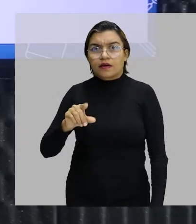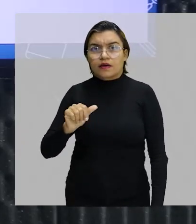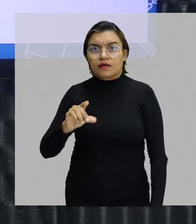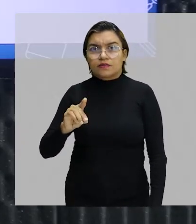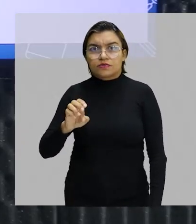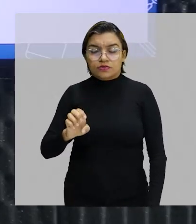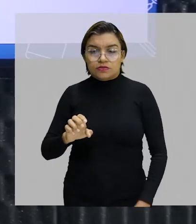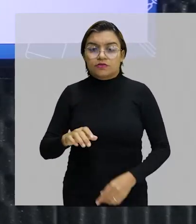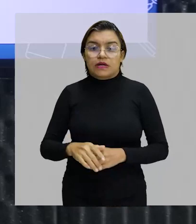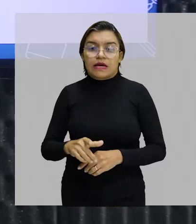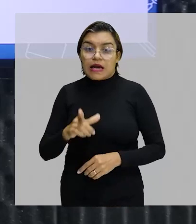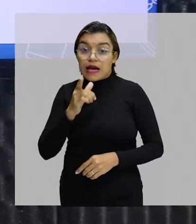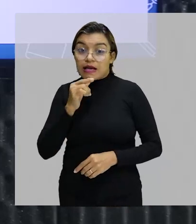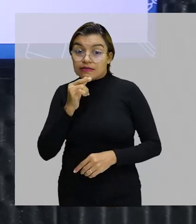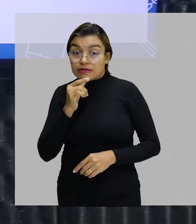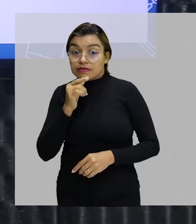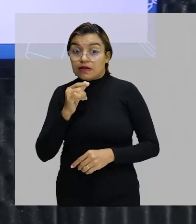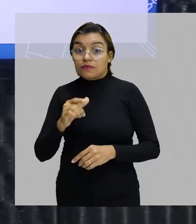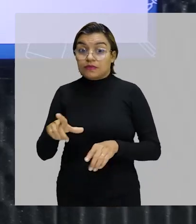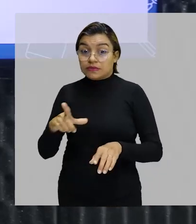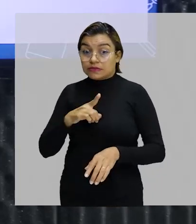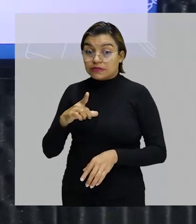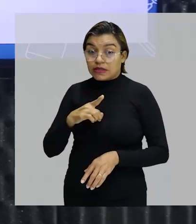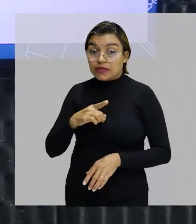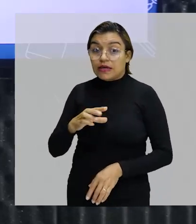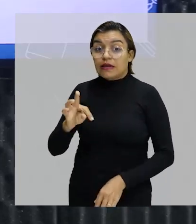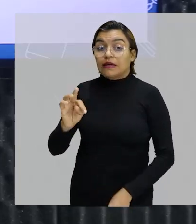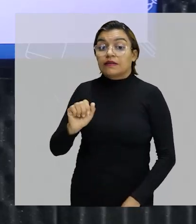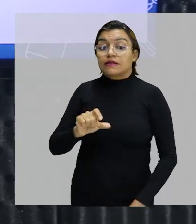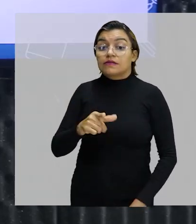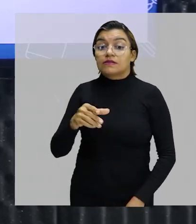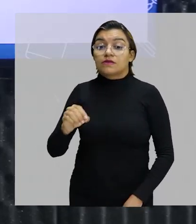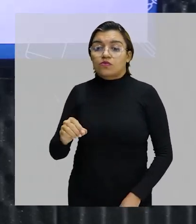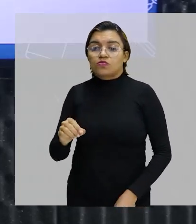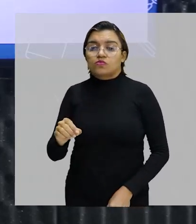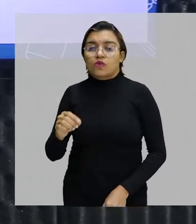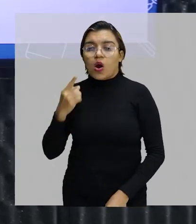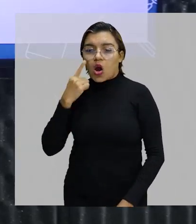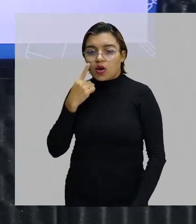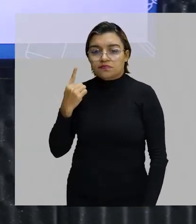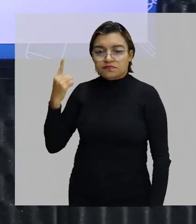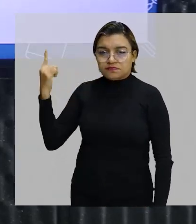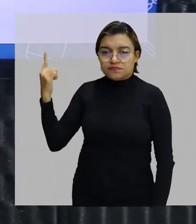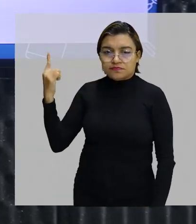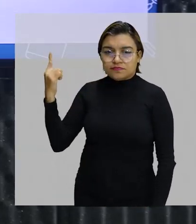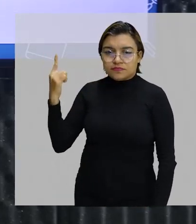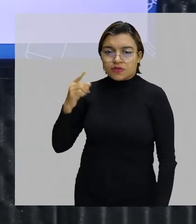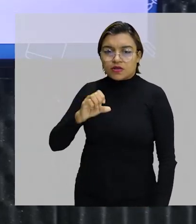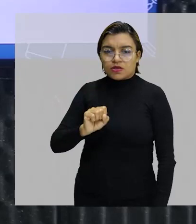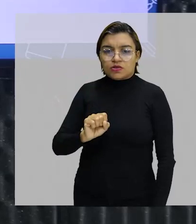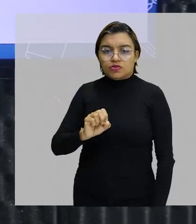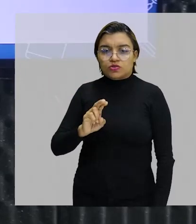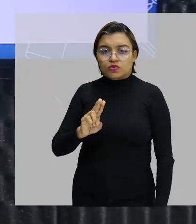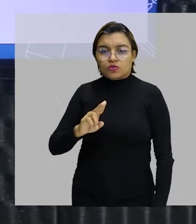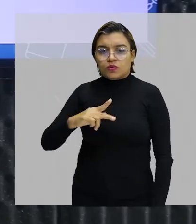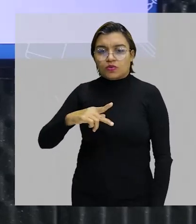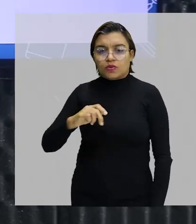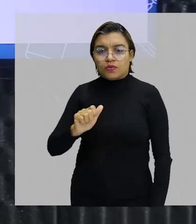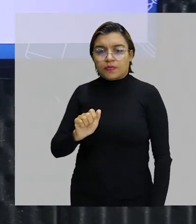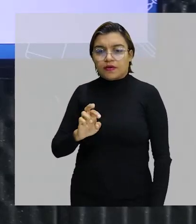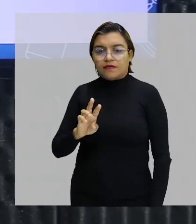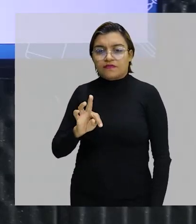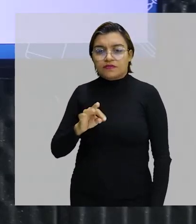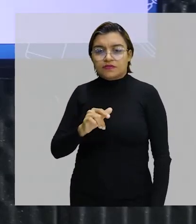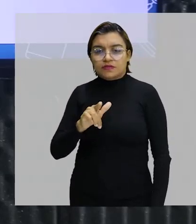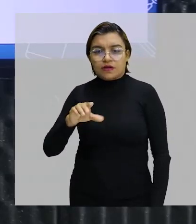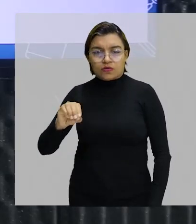tensão superficial. Observe aqui na figura, tudo bem, turminha? As moléculas de água,